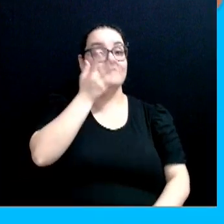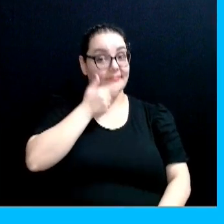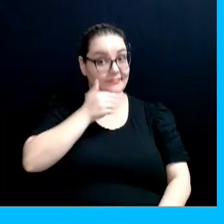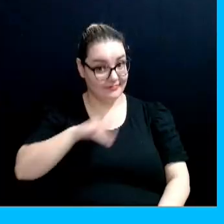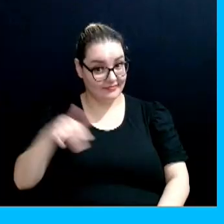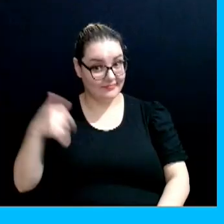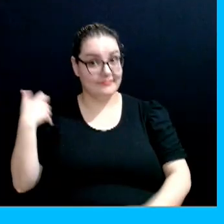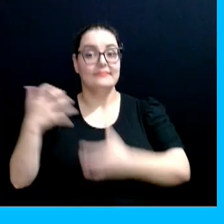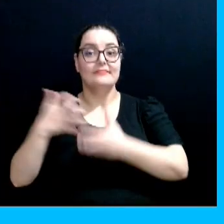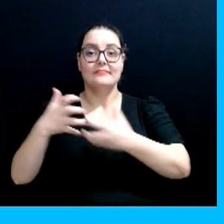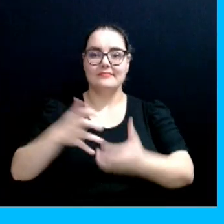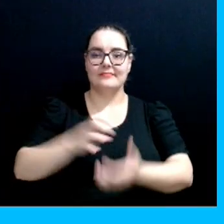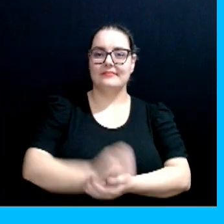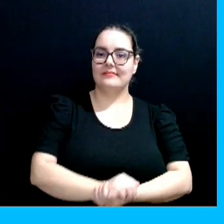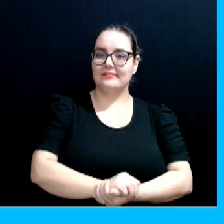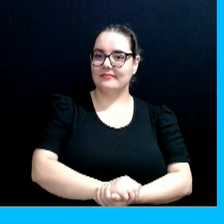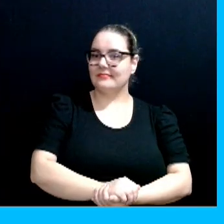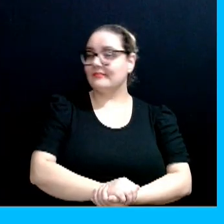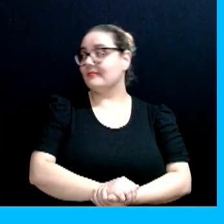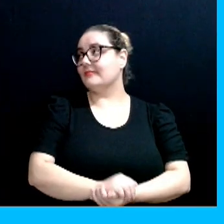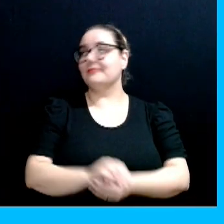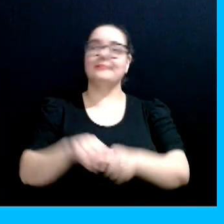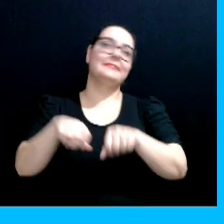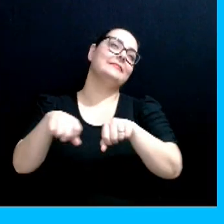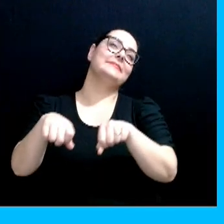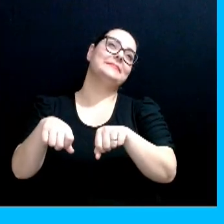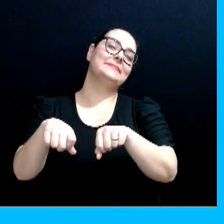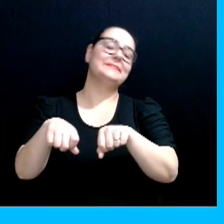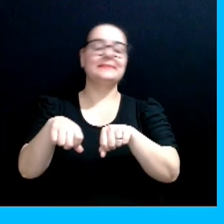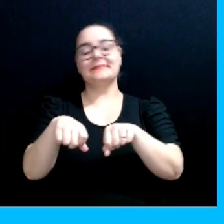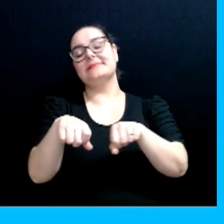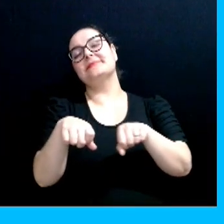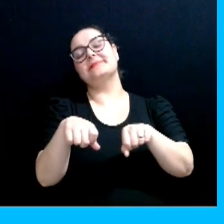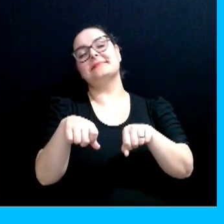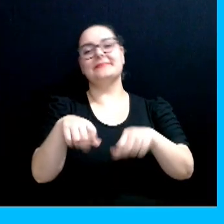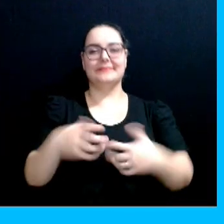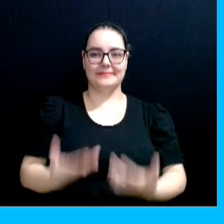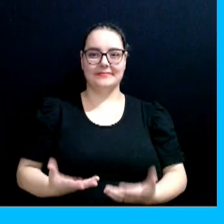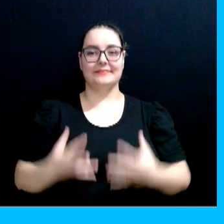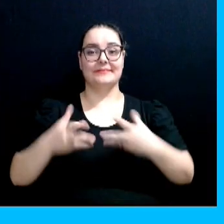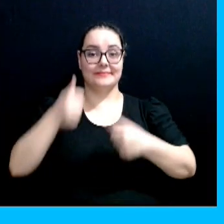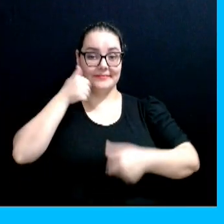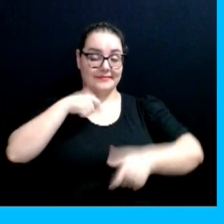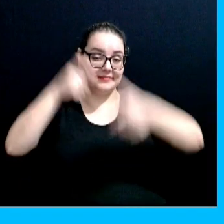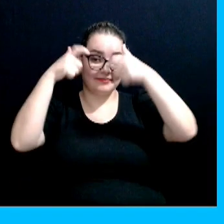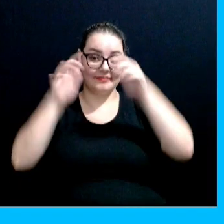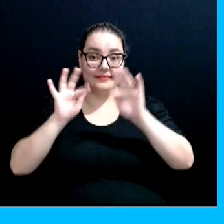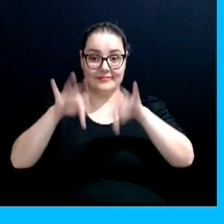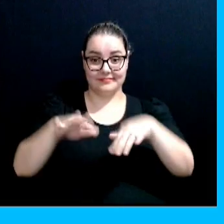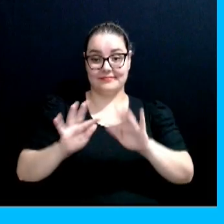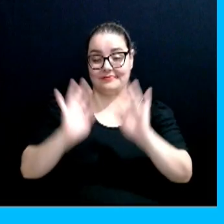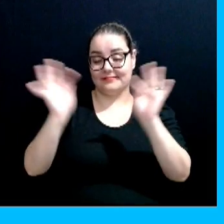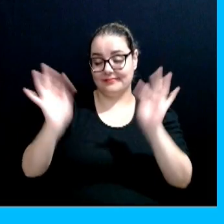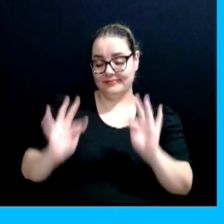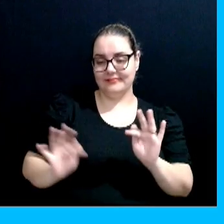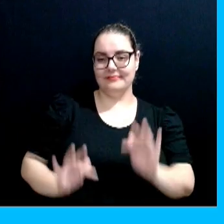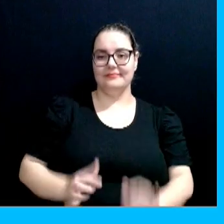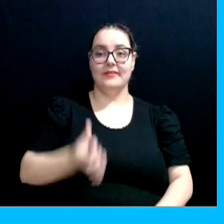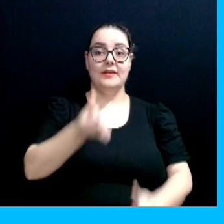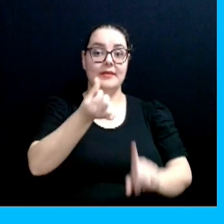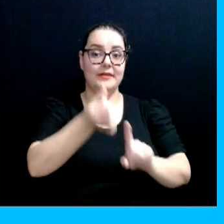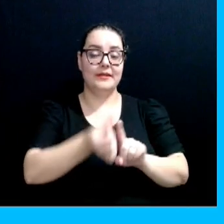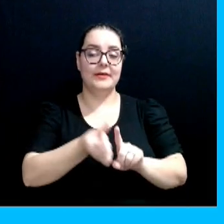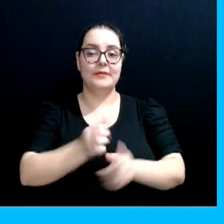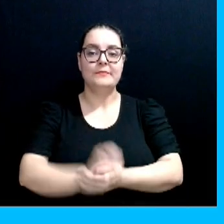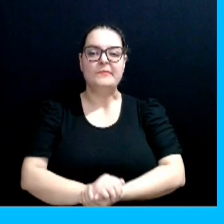idosos. Toda princesa merece um final feliz. Com apenas 6 meses de vida, Princesa